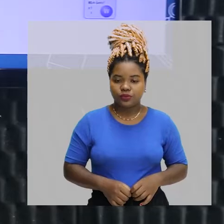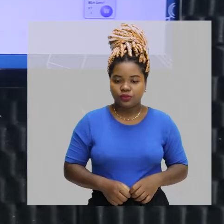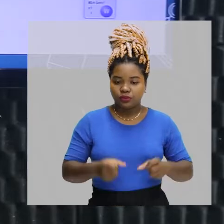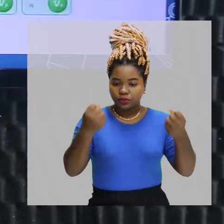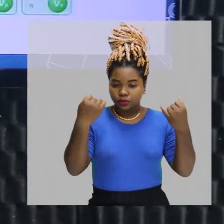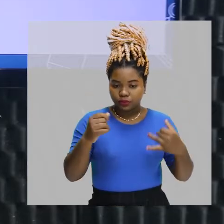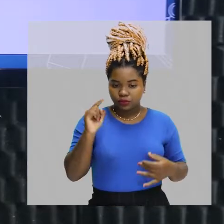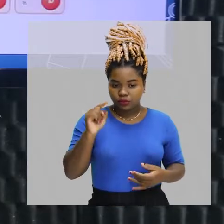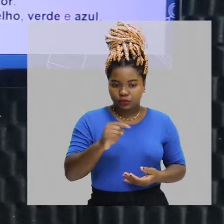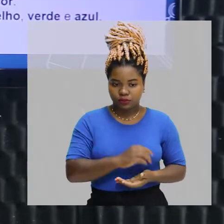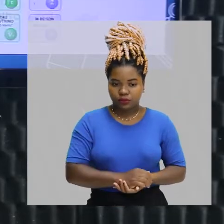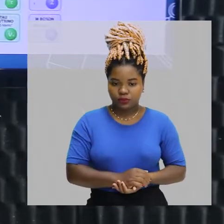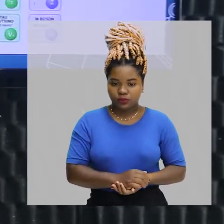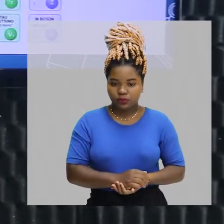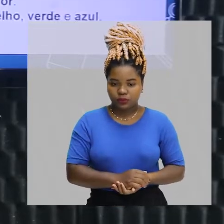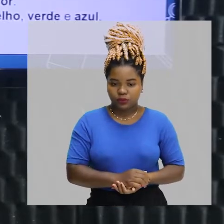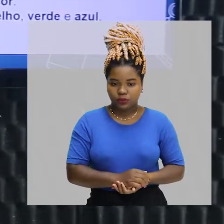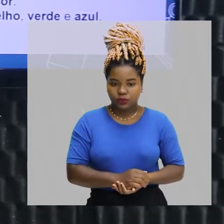falamos, né,